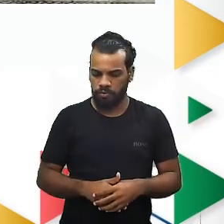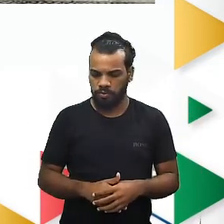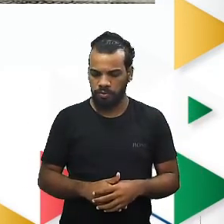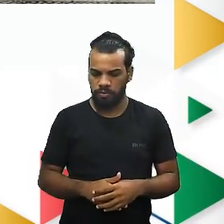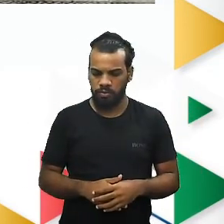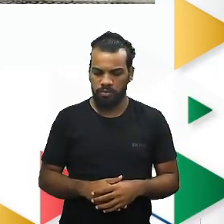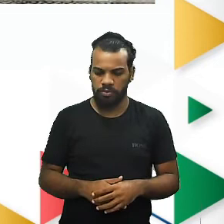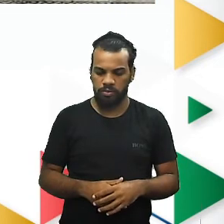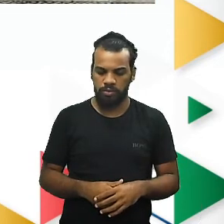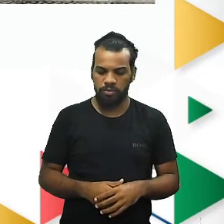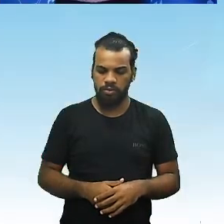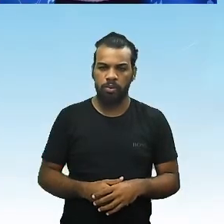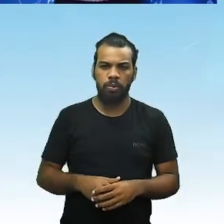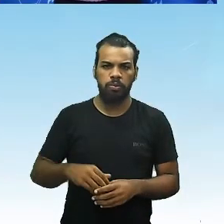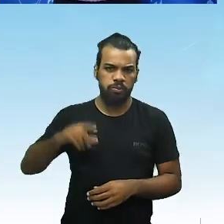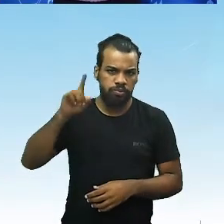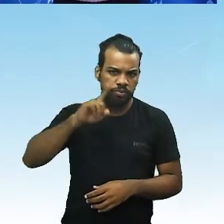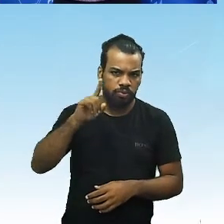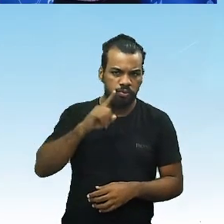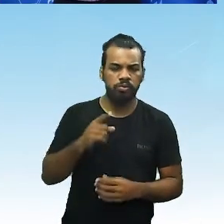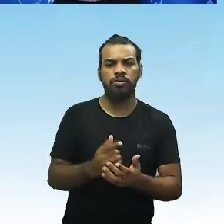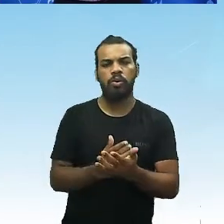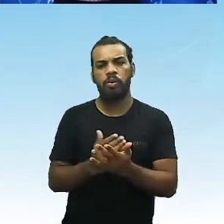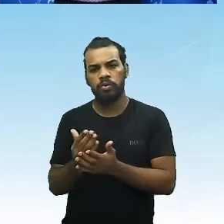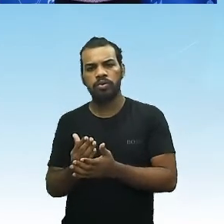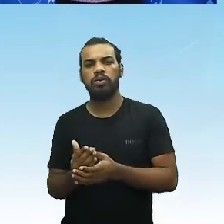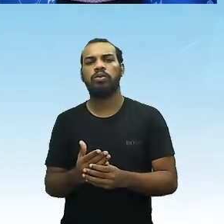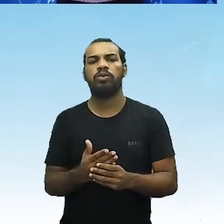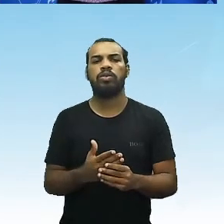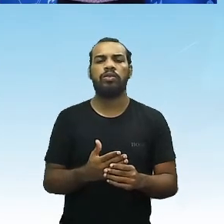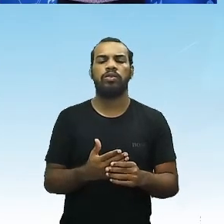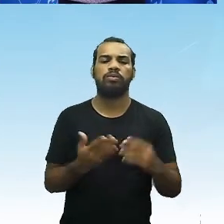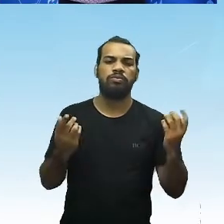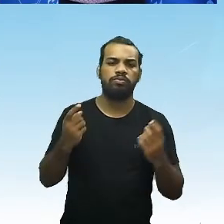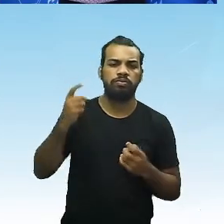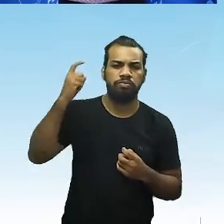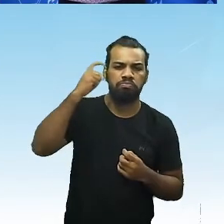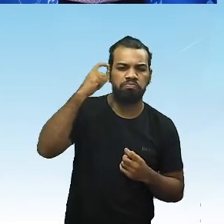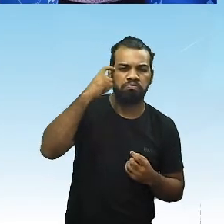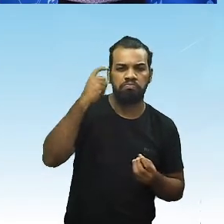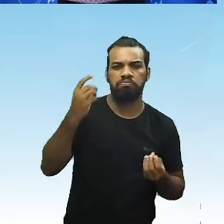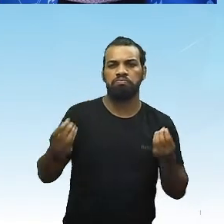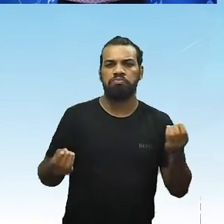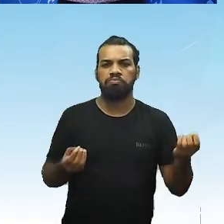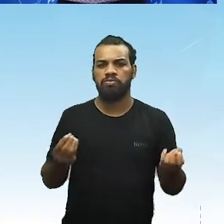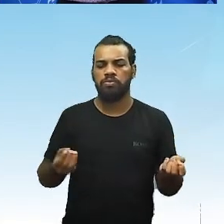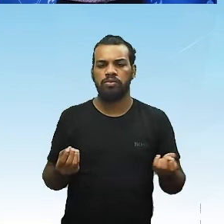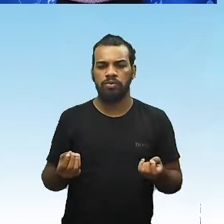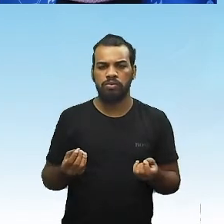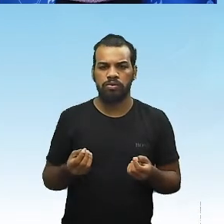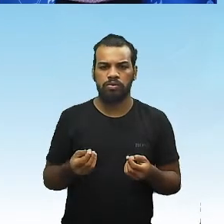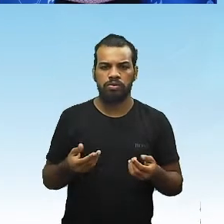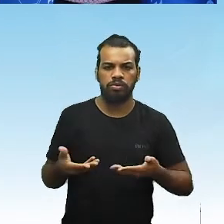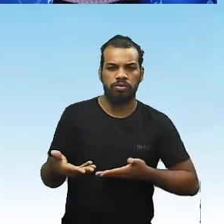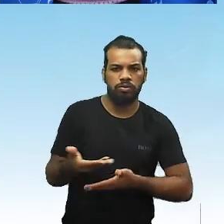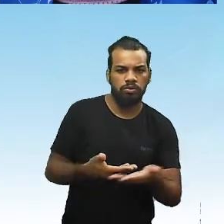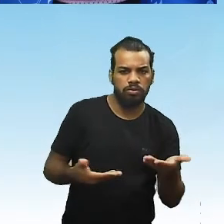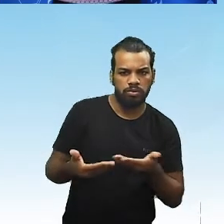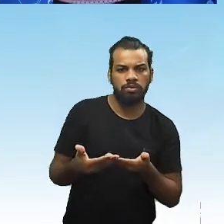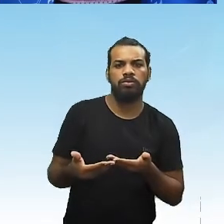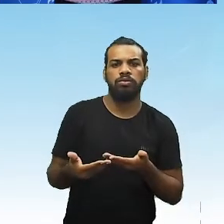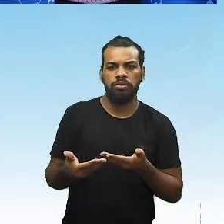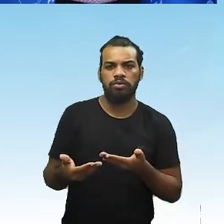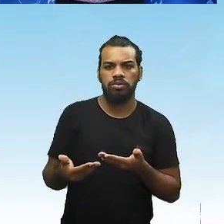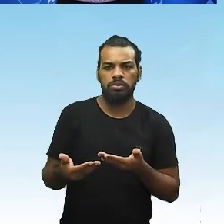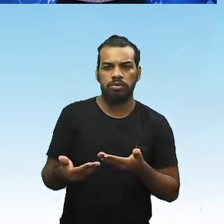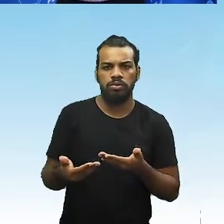muito isso do show business. Né? Foi aí que começou a mentalidade do entretenimento como negócio. Né?